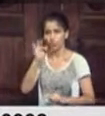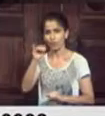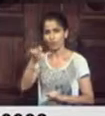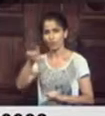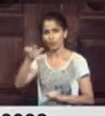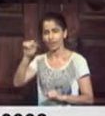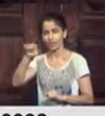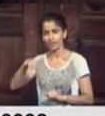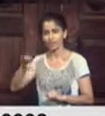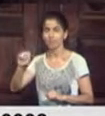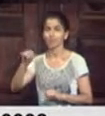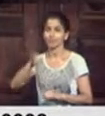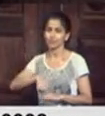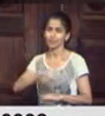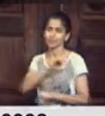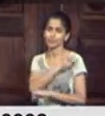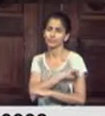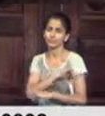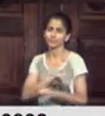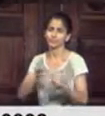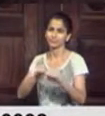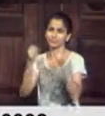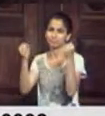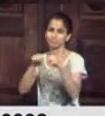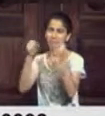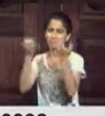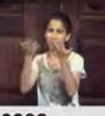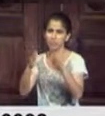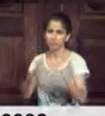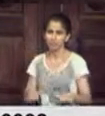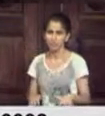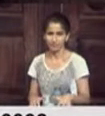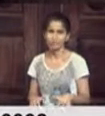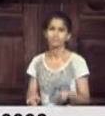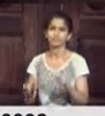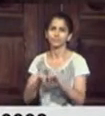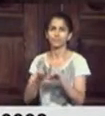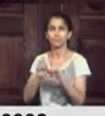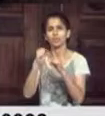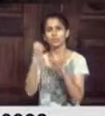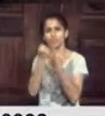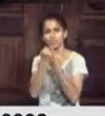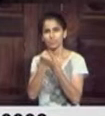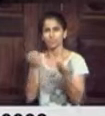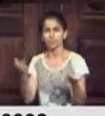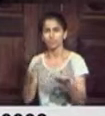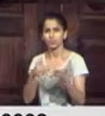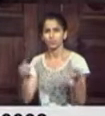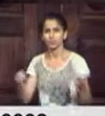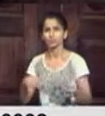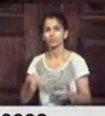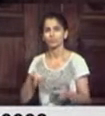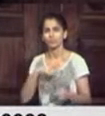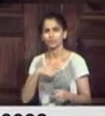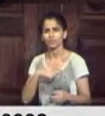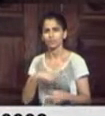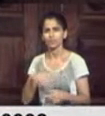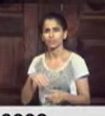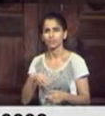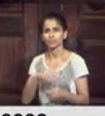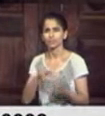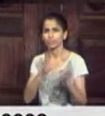Não interessa ao Brasil a falência do Estado do Rio de Janeiro. Não interessa ao Brasil que o Estado do Rio de Janeiro seja mais uma